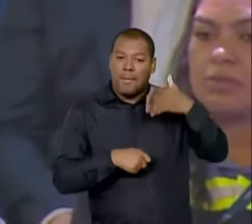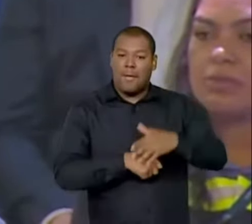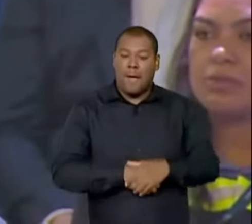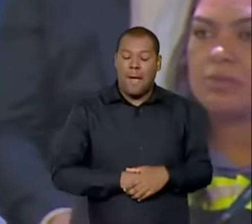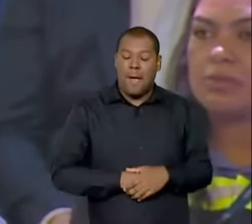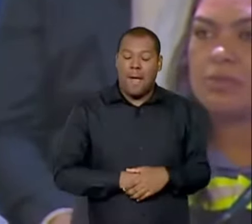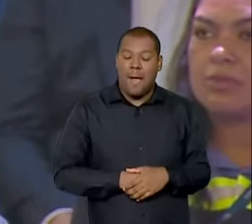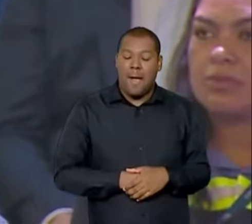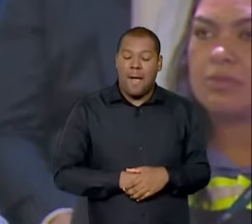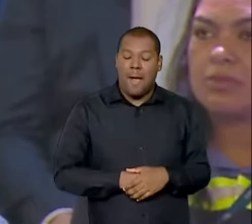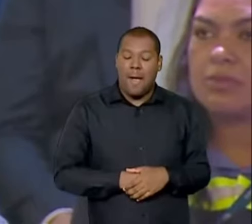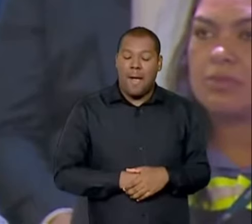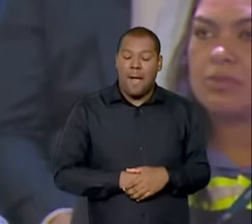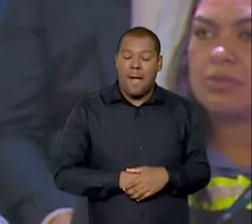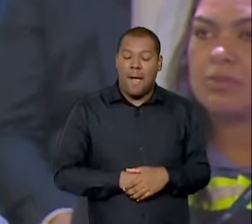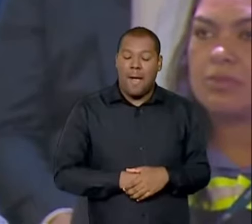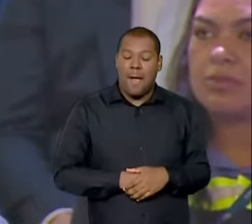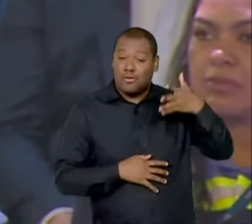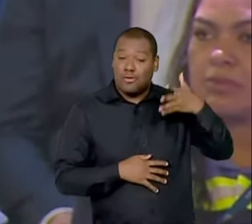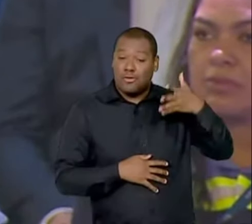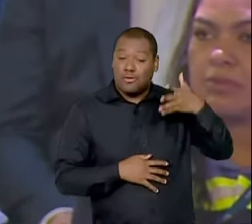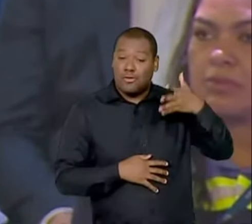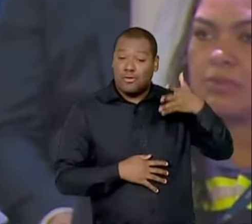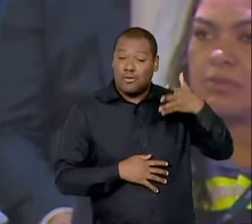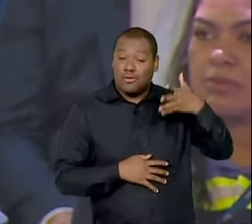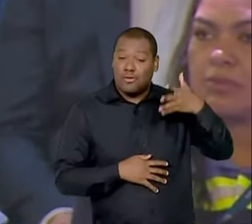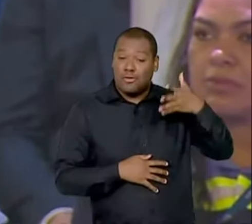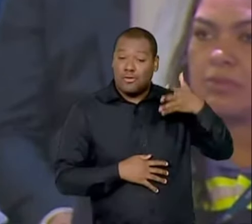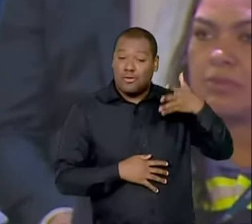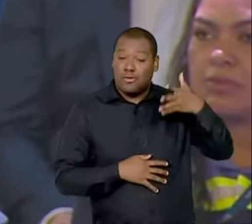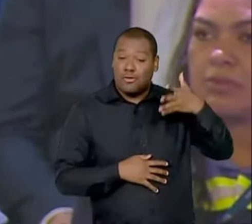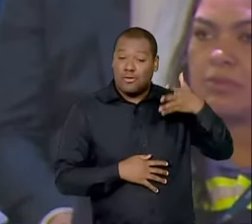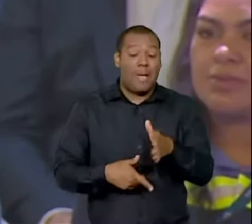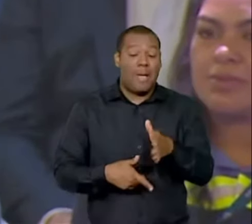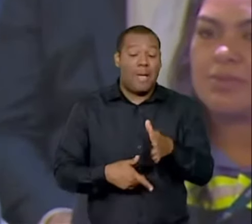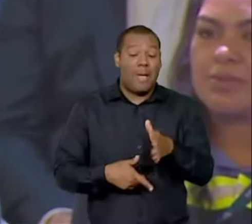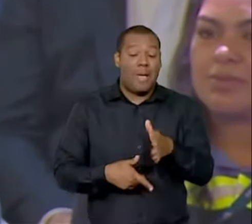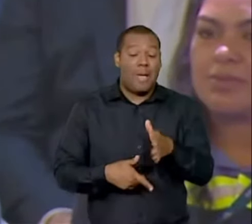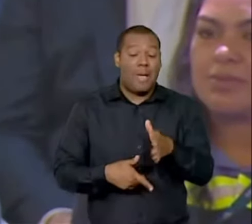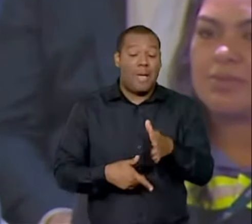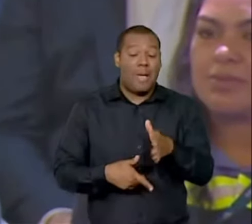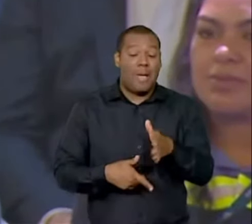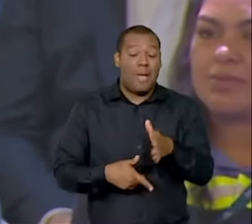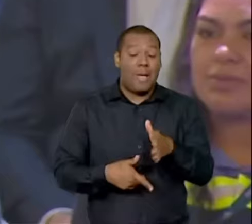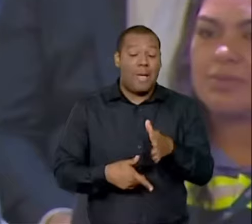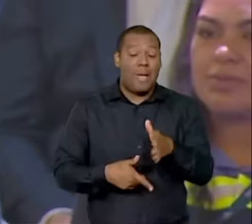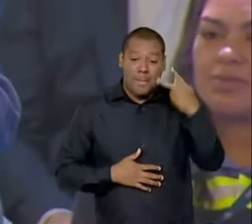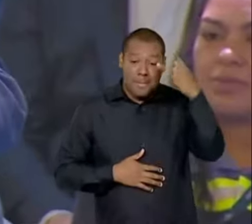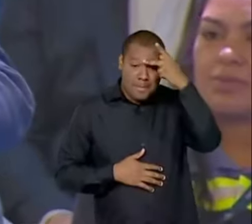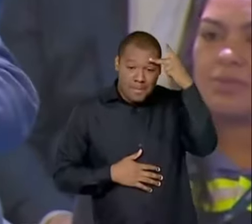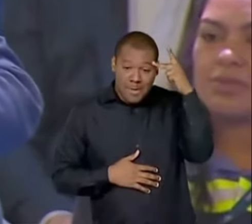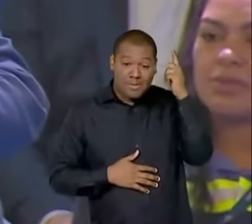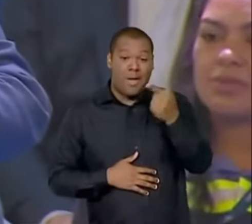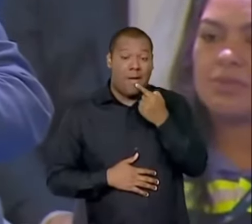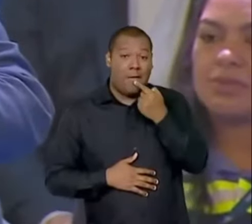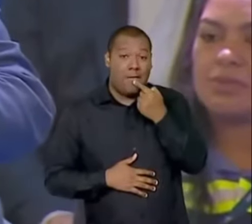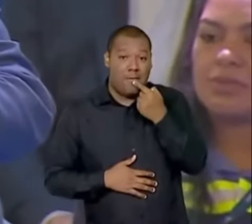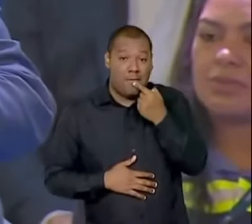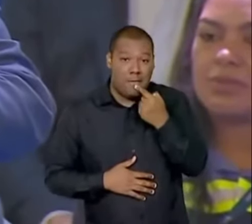pessoas já terem falado o que está escrito aqui nesse papel. Mas eu acho que sempre é